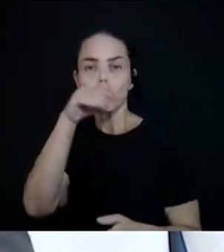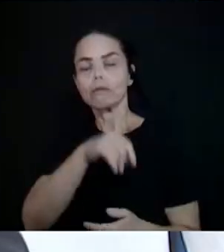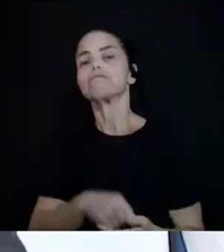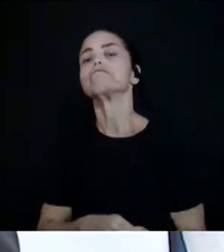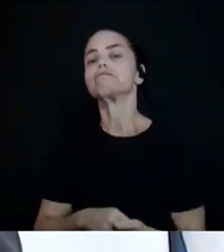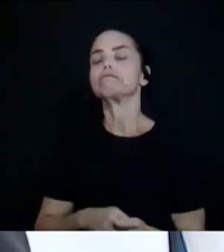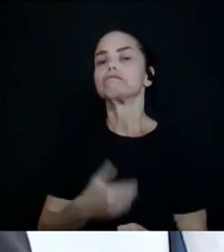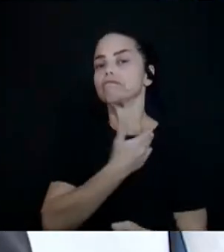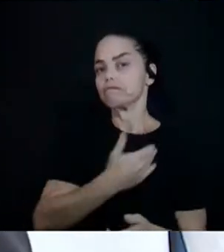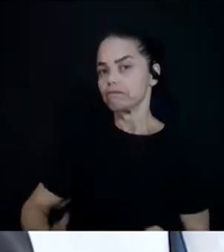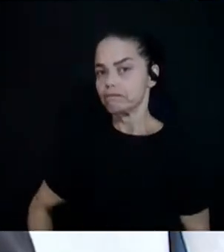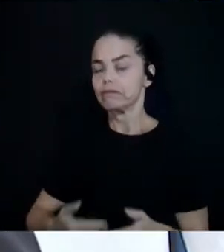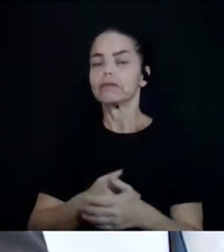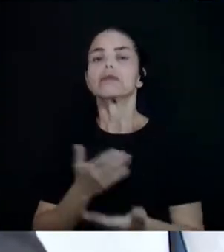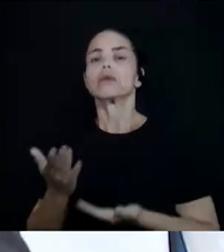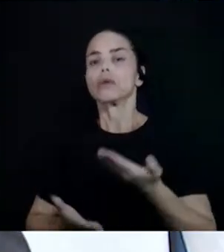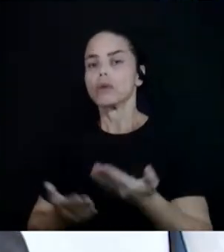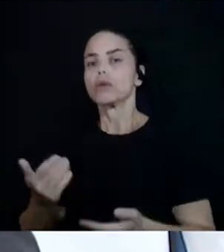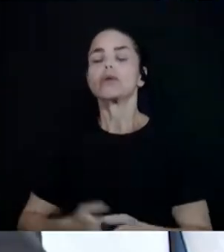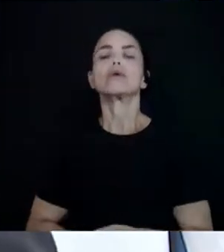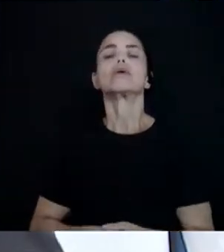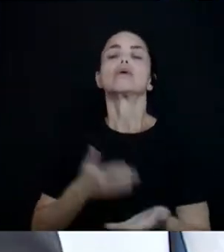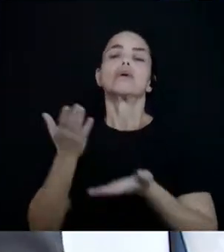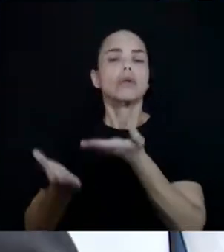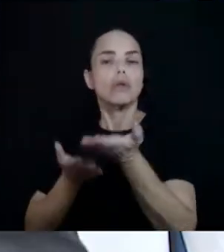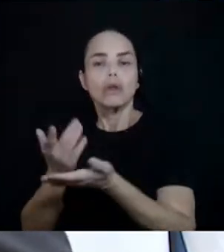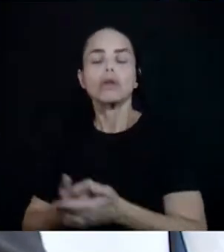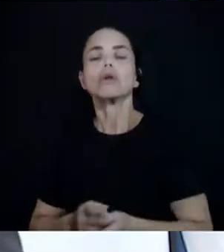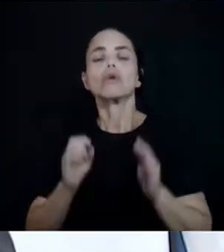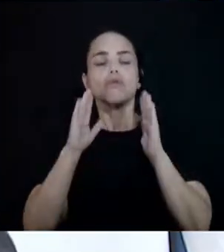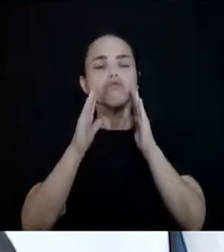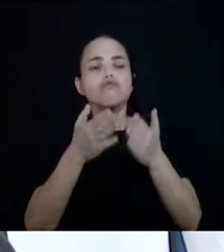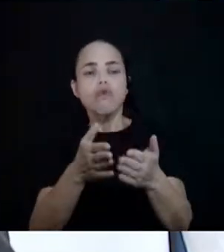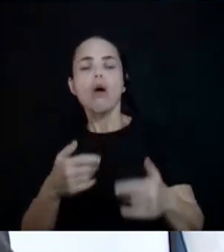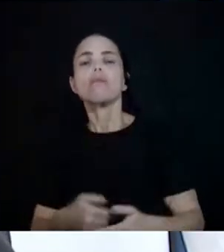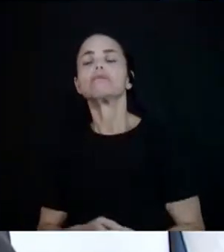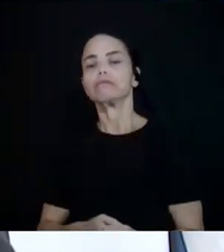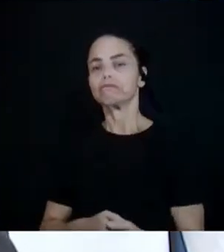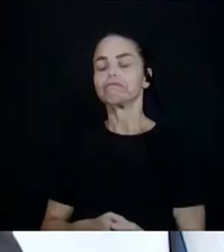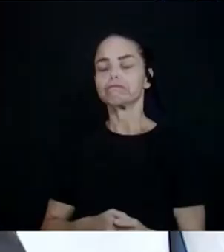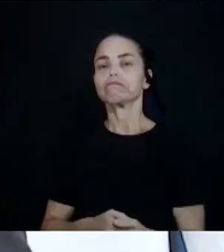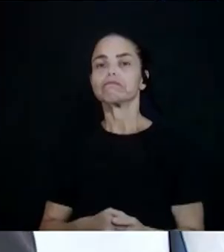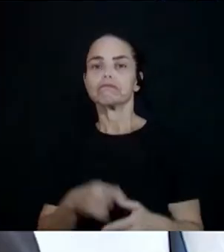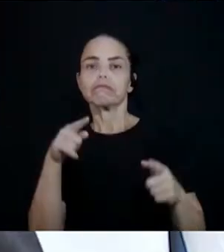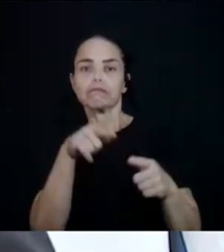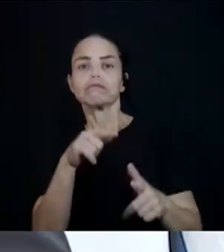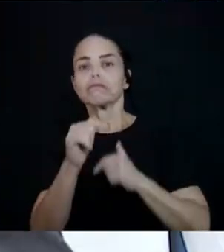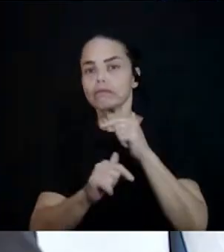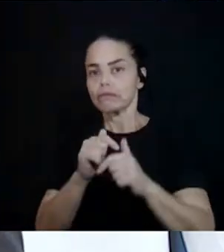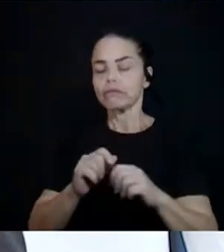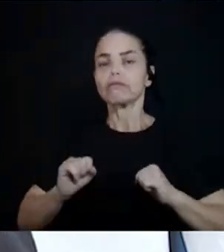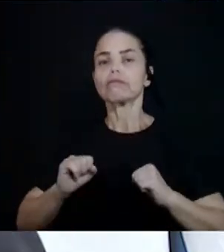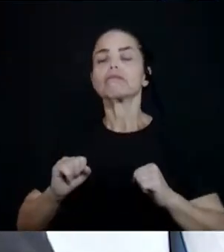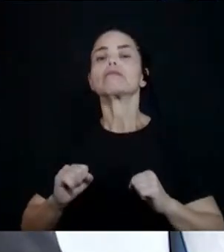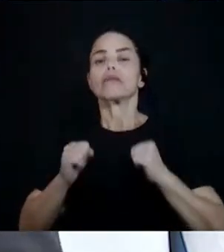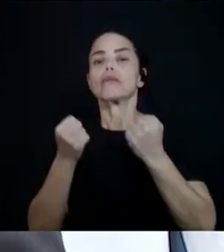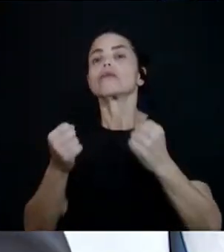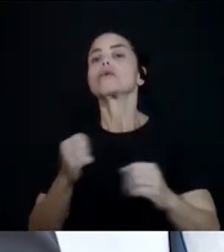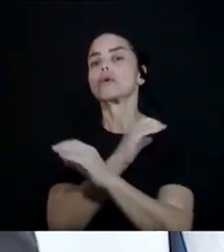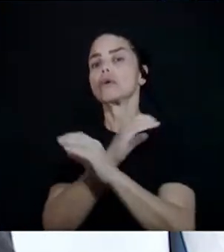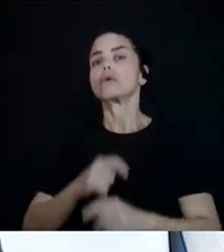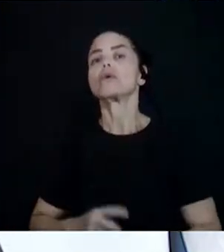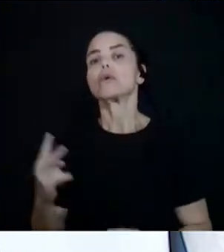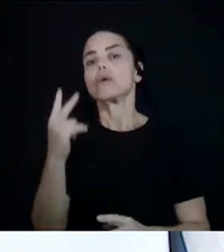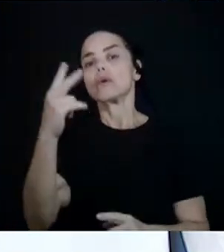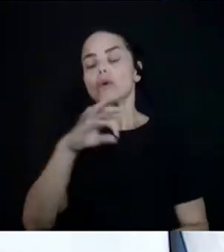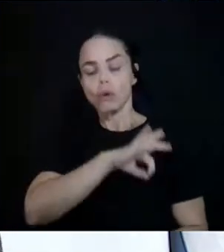aquele servidor público que se dedica exclusivamente a essa ação da Defesa Civil. Então é a valorização